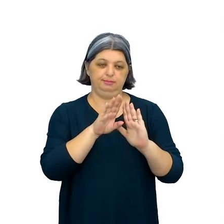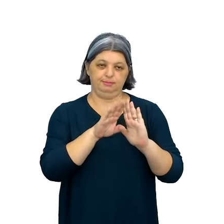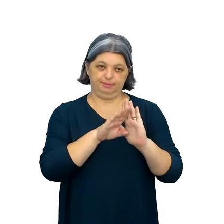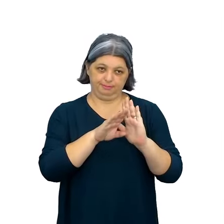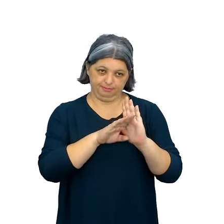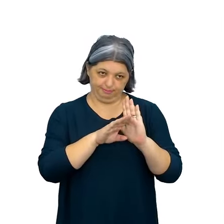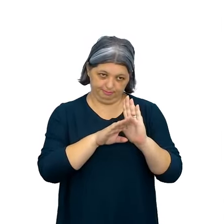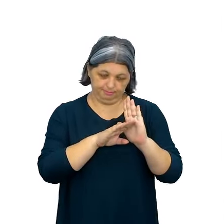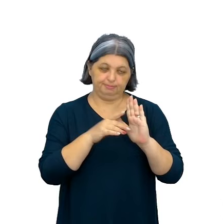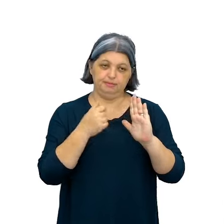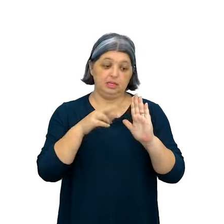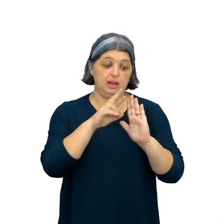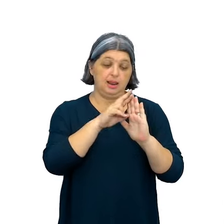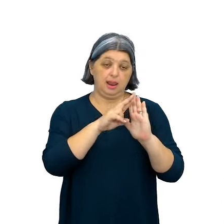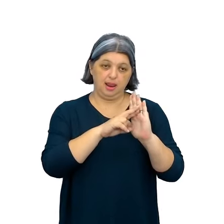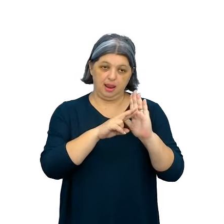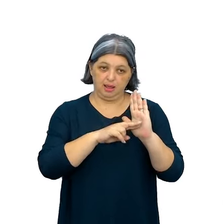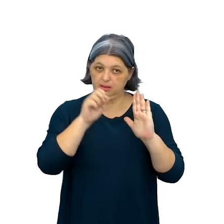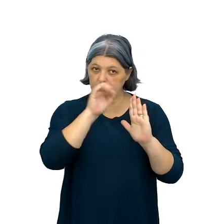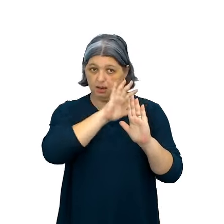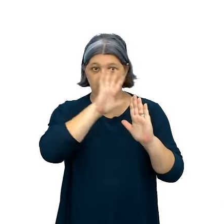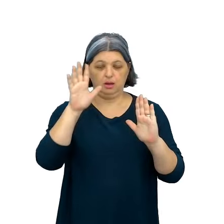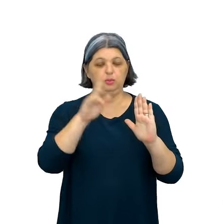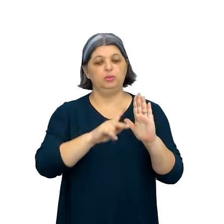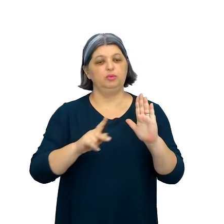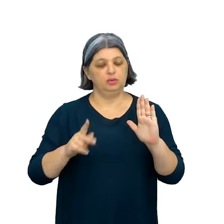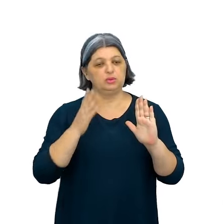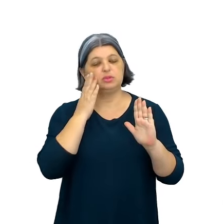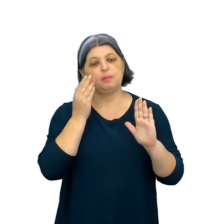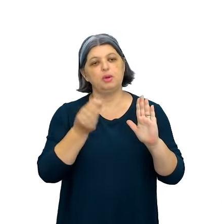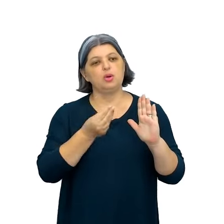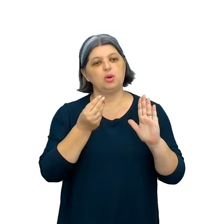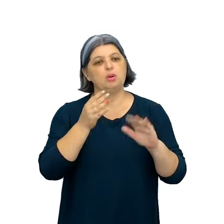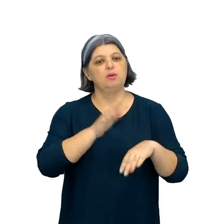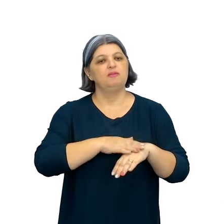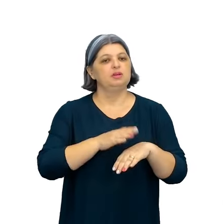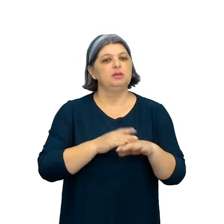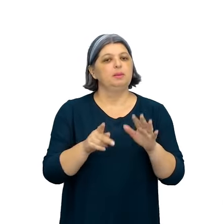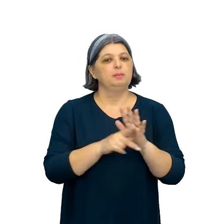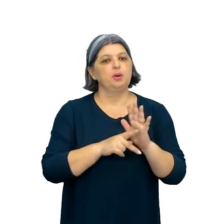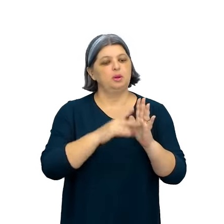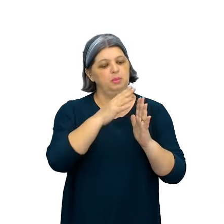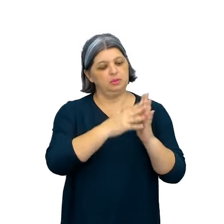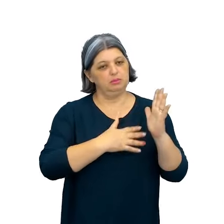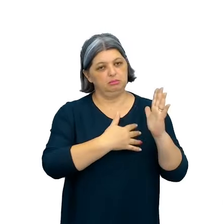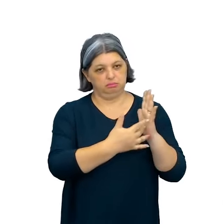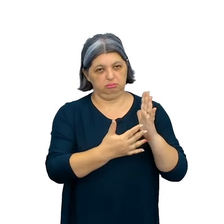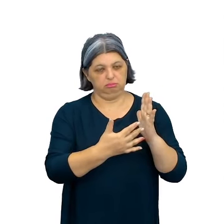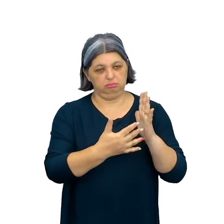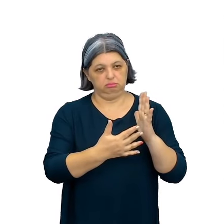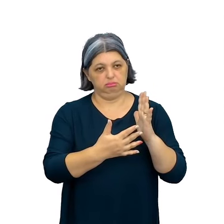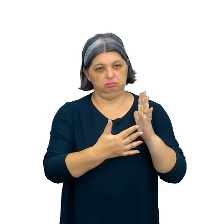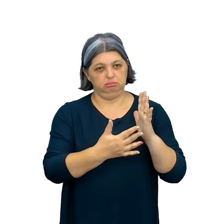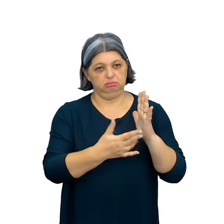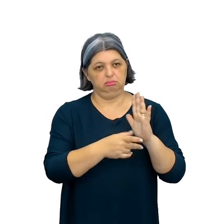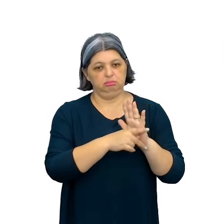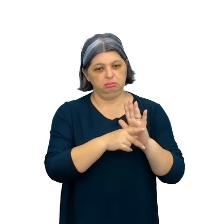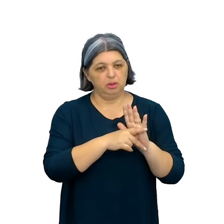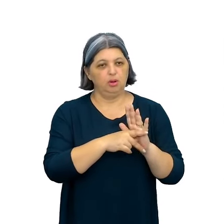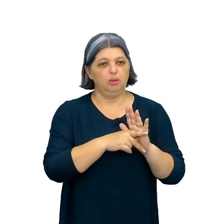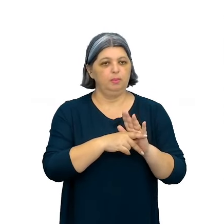e critérios bem claros para que o professor possa realmente ter um quadro mais fiel possível do nível que o seu